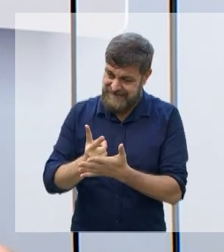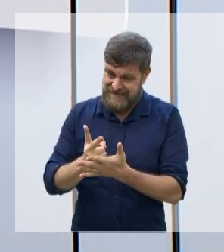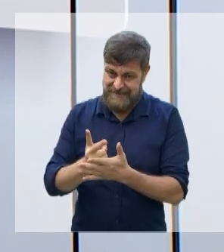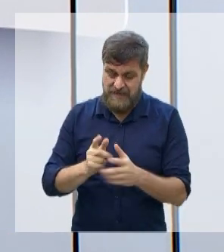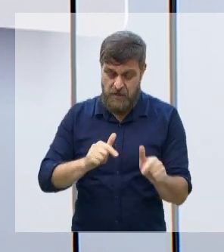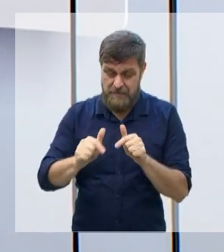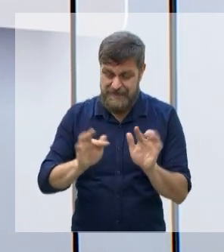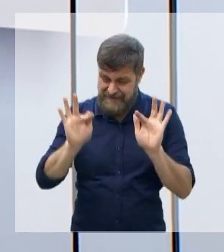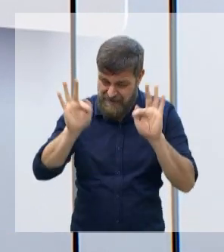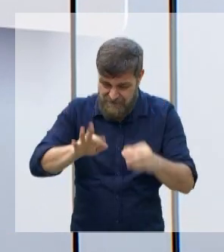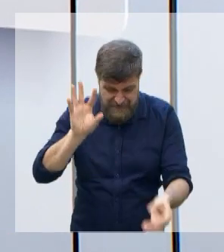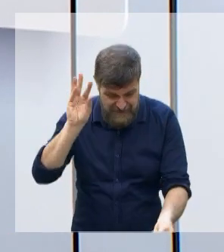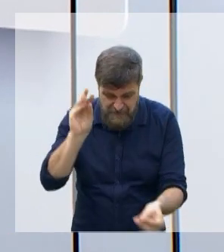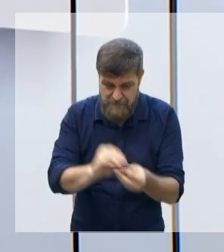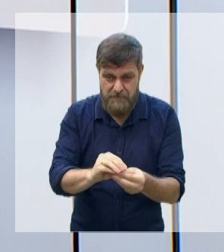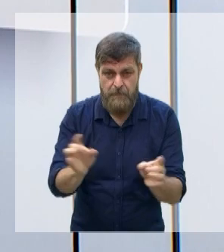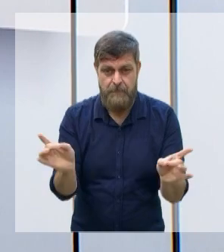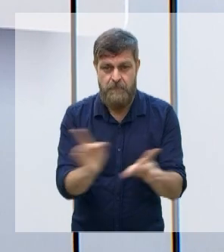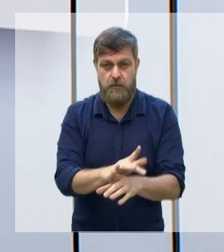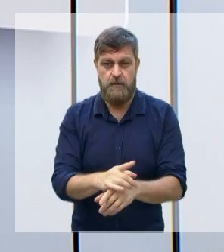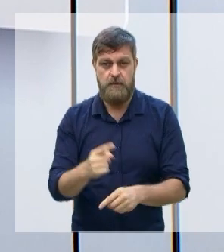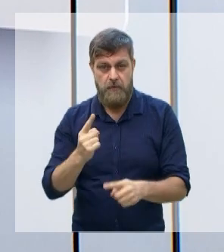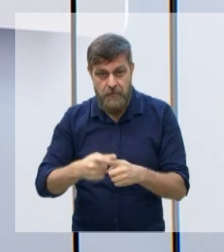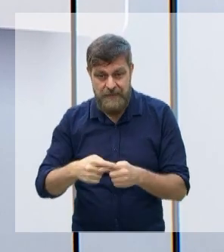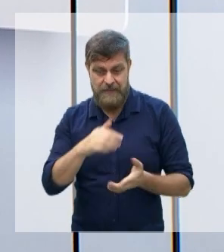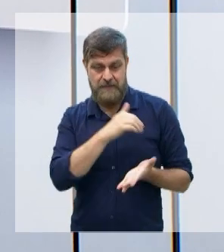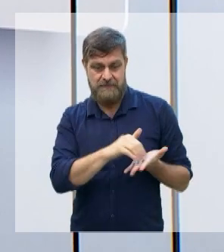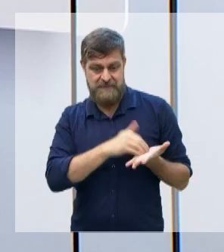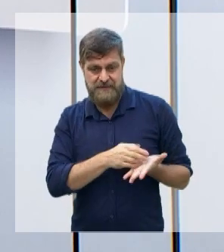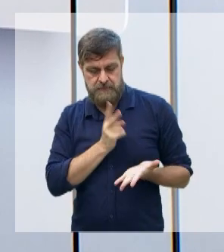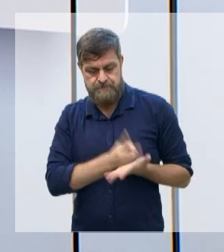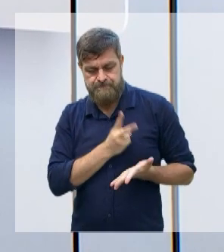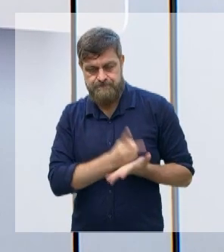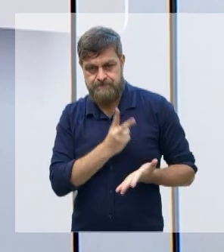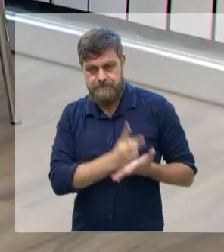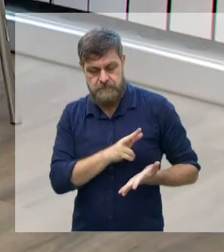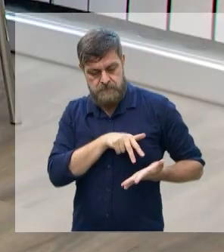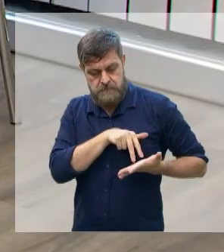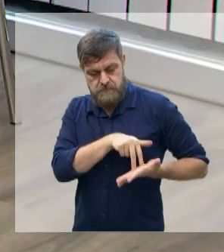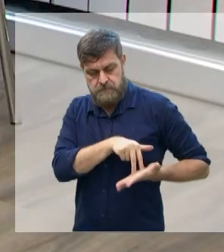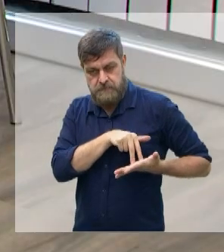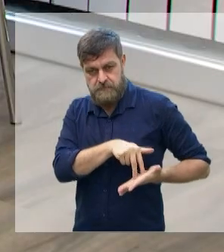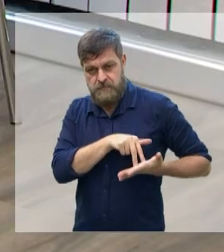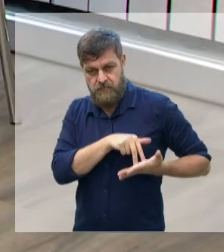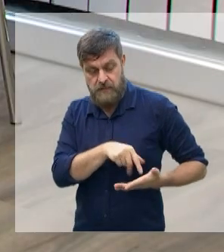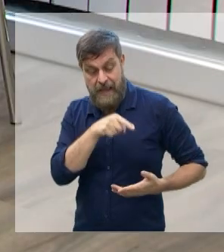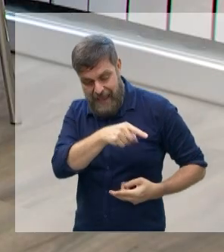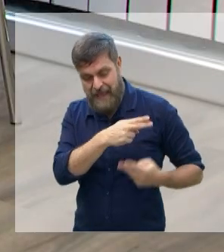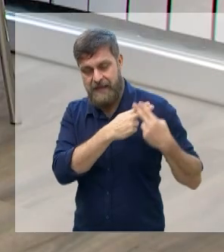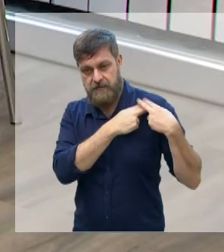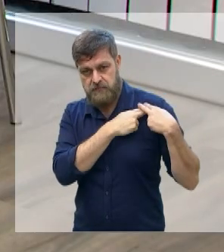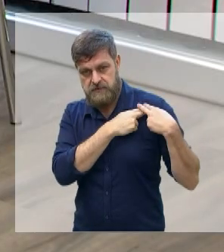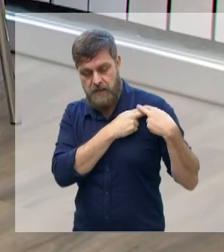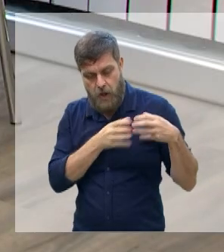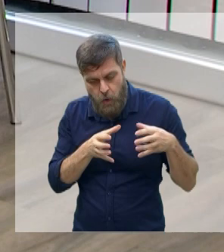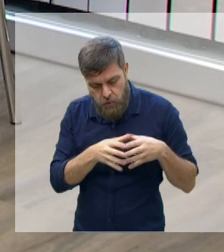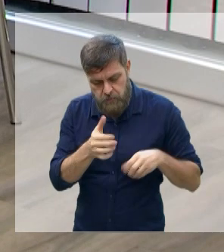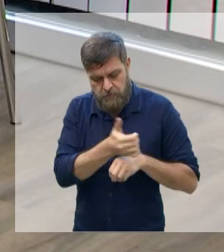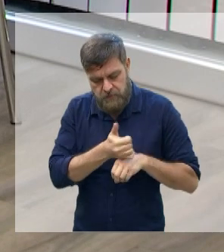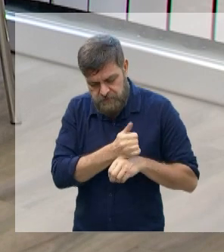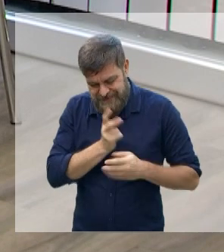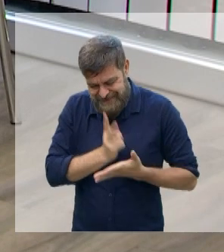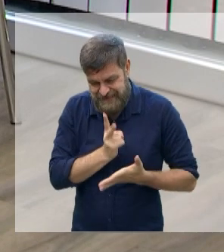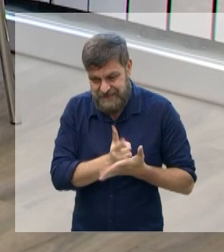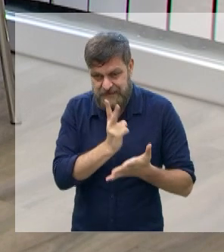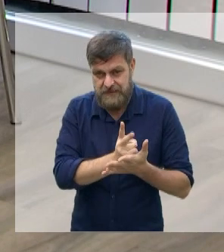fim eu acho que o êxito tem sido por ter mantido é o secretário no trabalho a equipe mantenha a equipe também